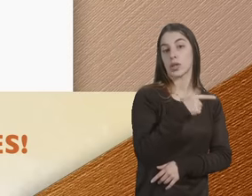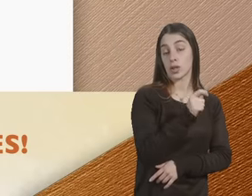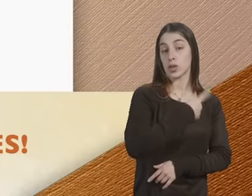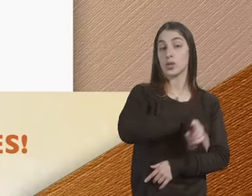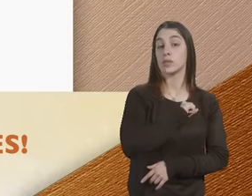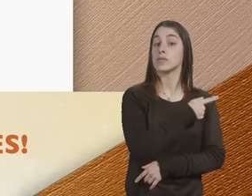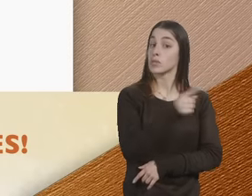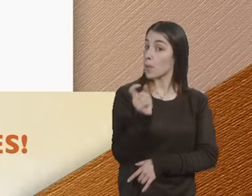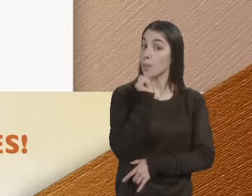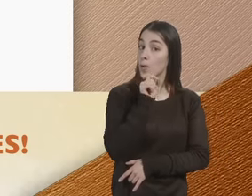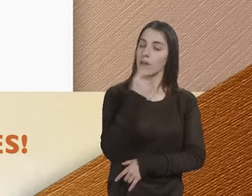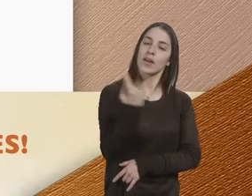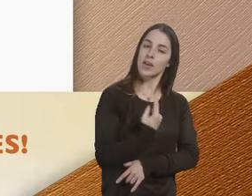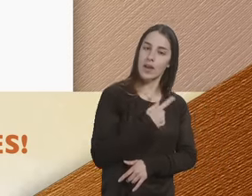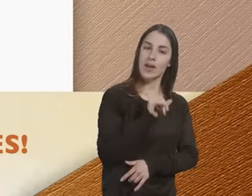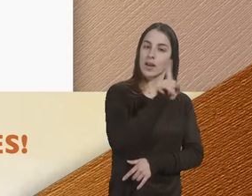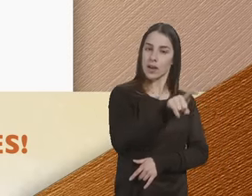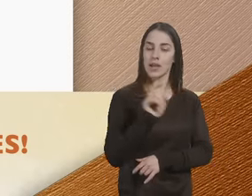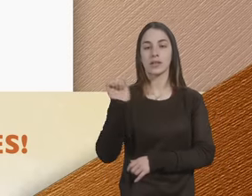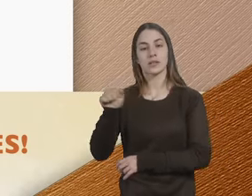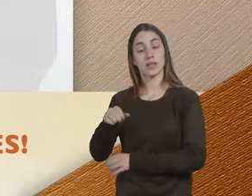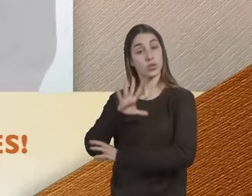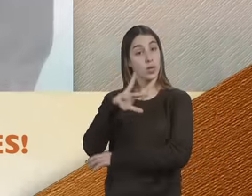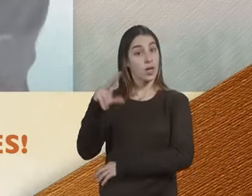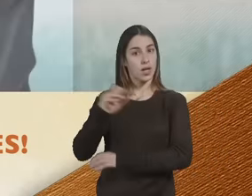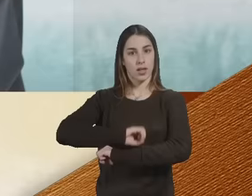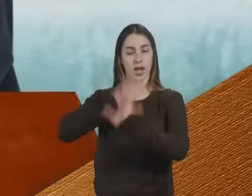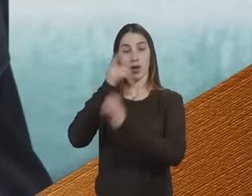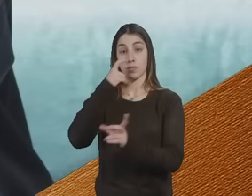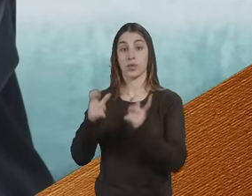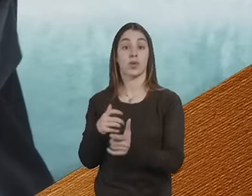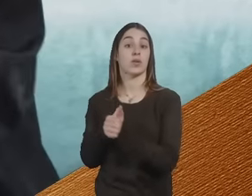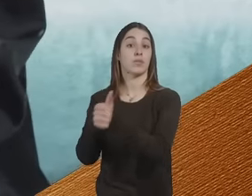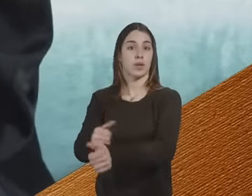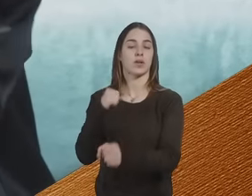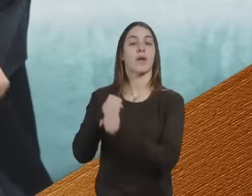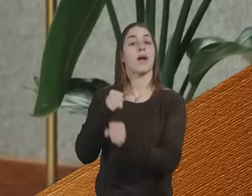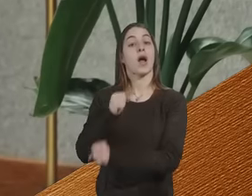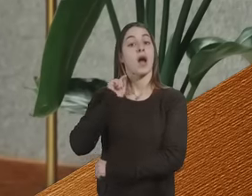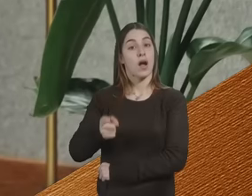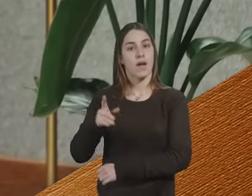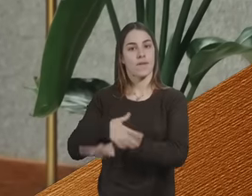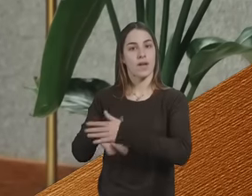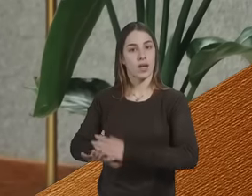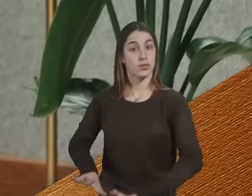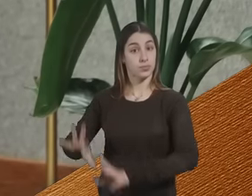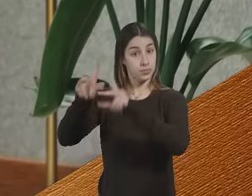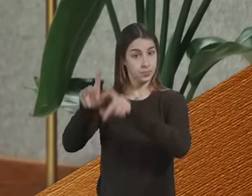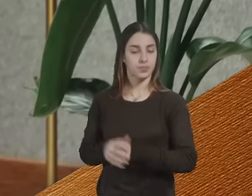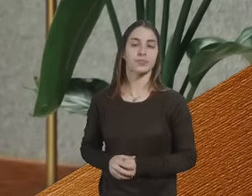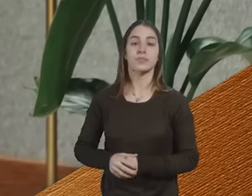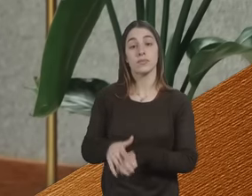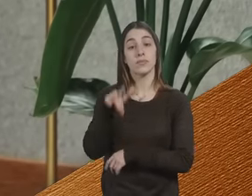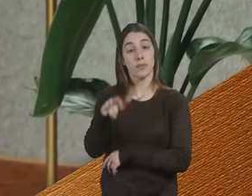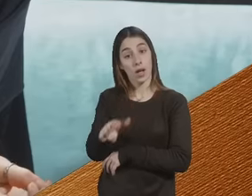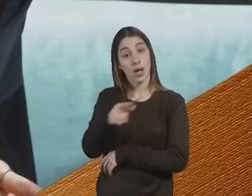vocês podem e devem seguir, não é? Sim, claro, Joana, repara, são as pessoas que acompanham o meu trabalho, que me fazem crescer, e é aí